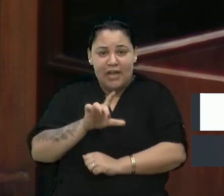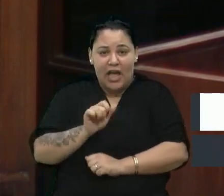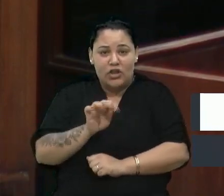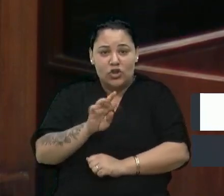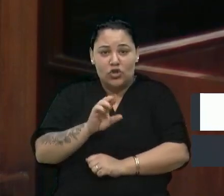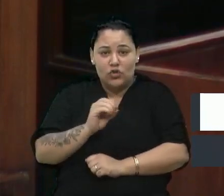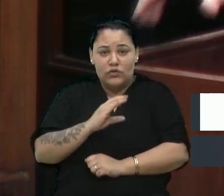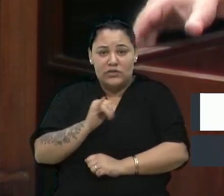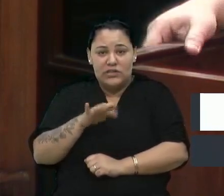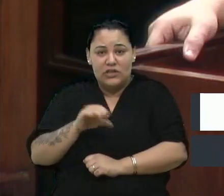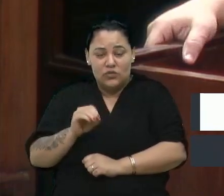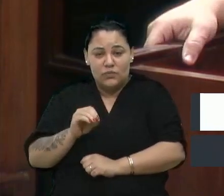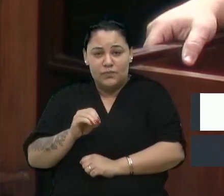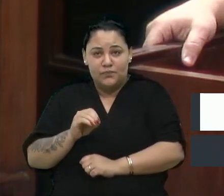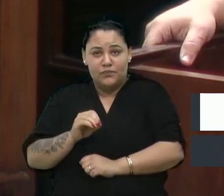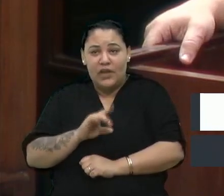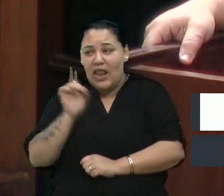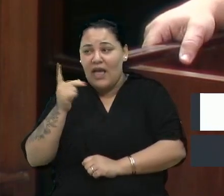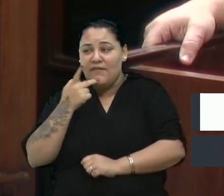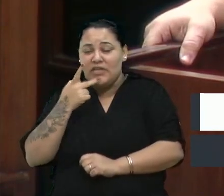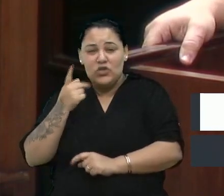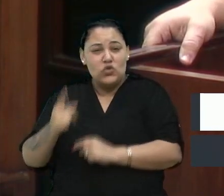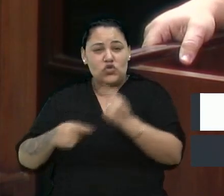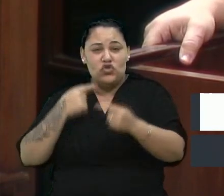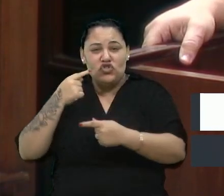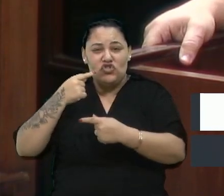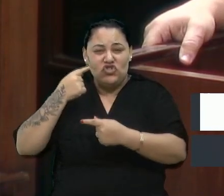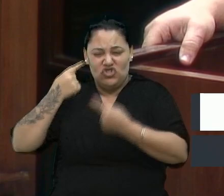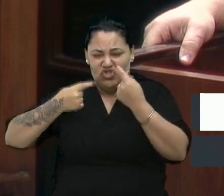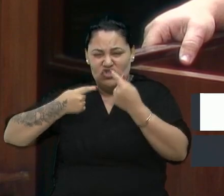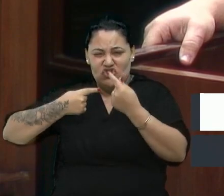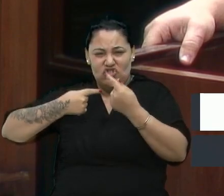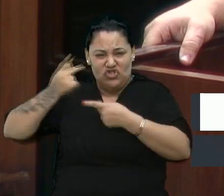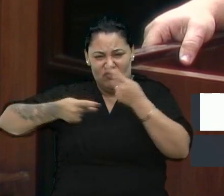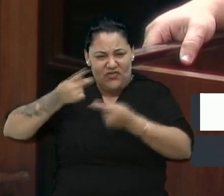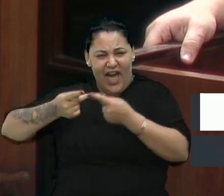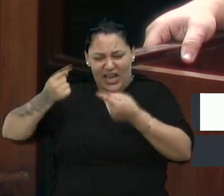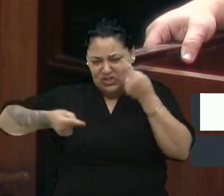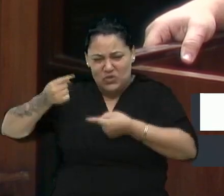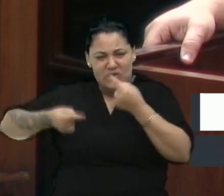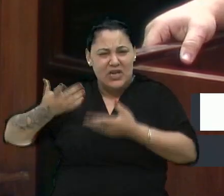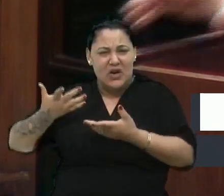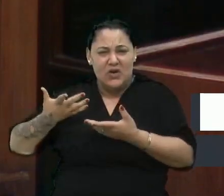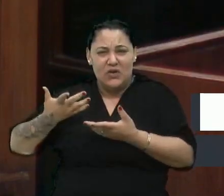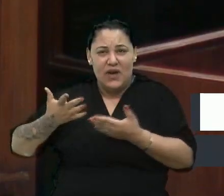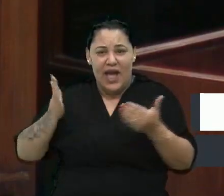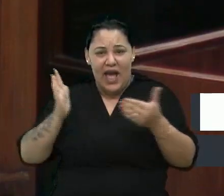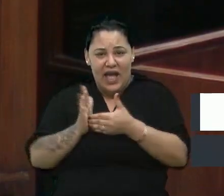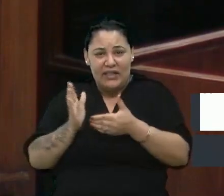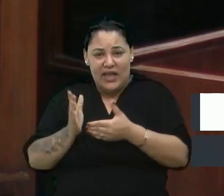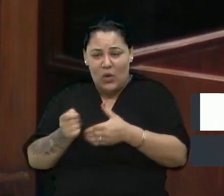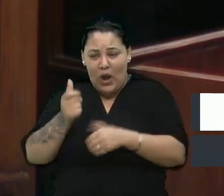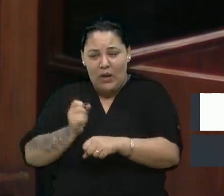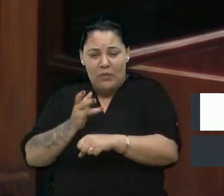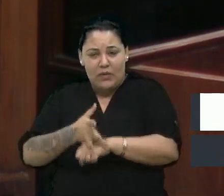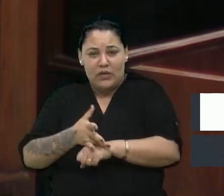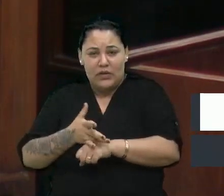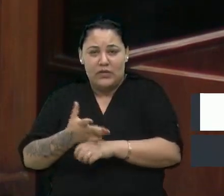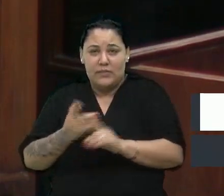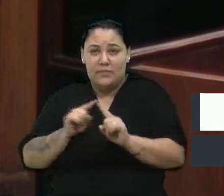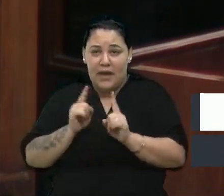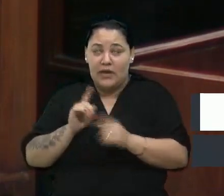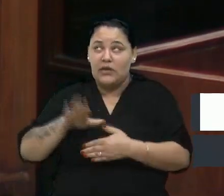lá bagunçando, fazendo discursinho barato, e foi até a 00:10, mas graças a Deus foi aprovado.